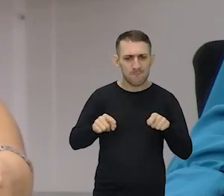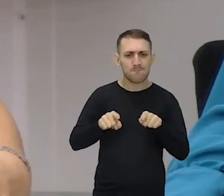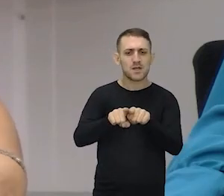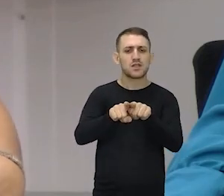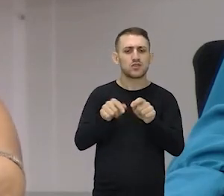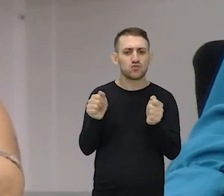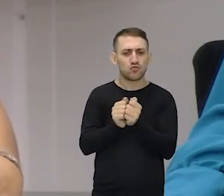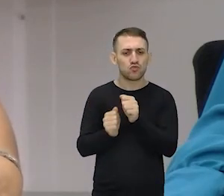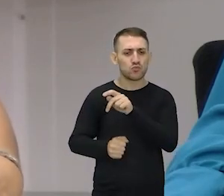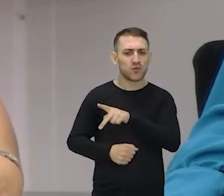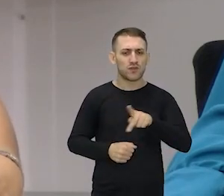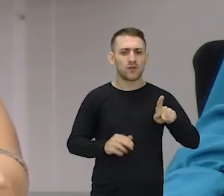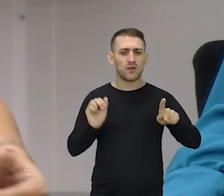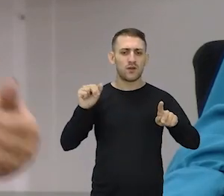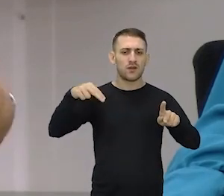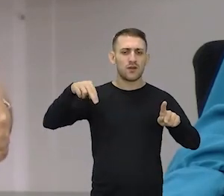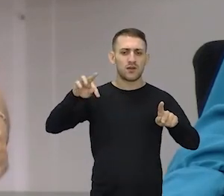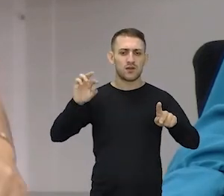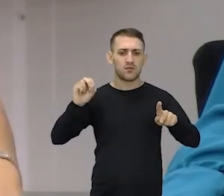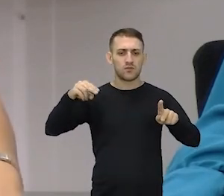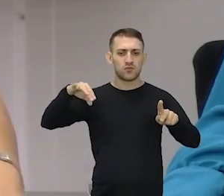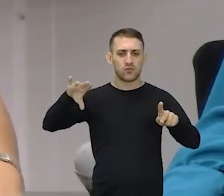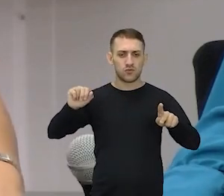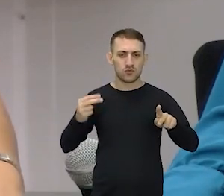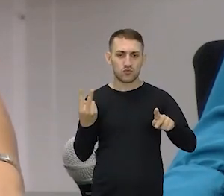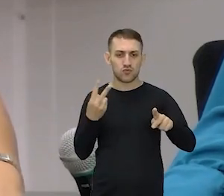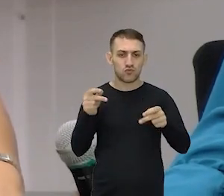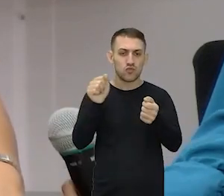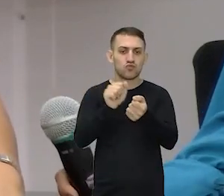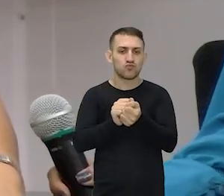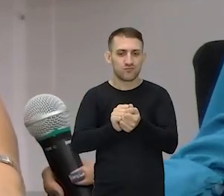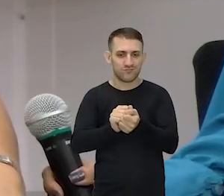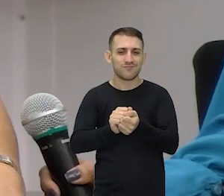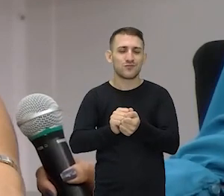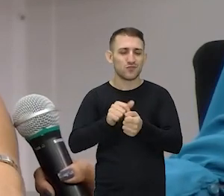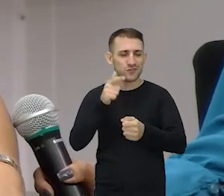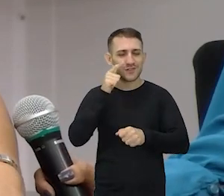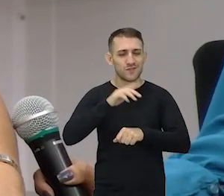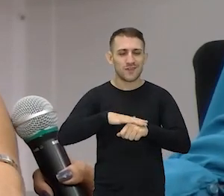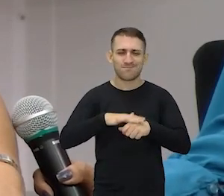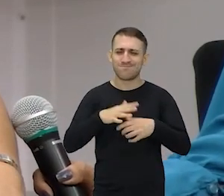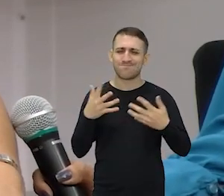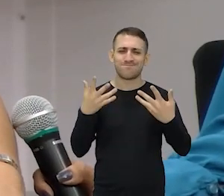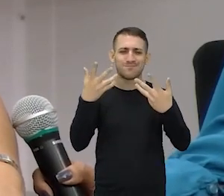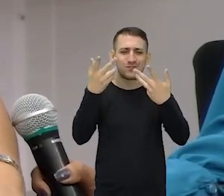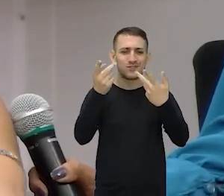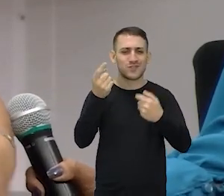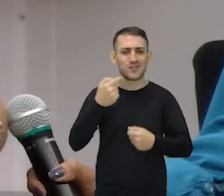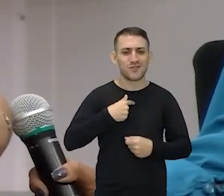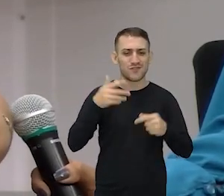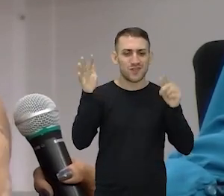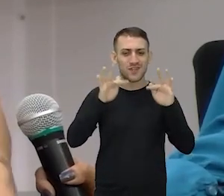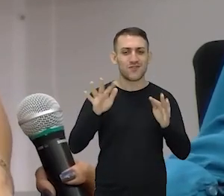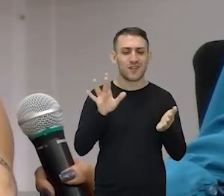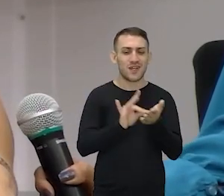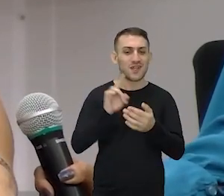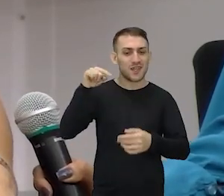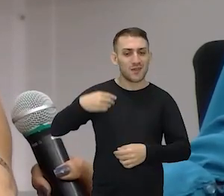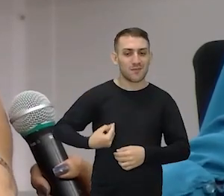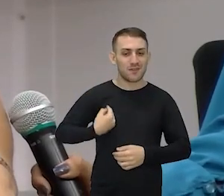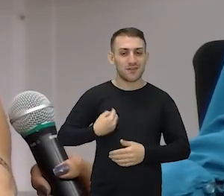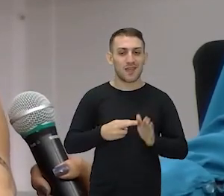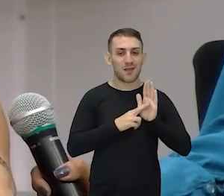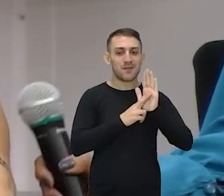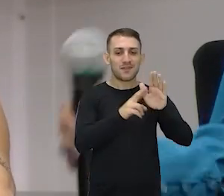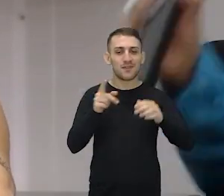professor Antônio, e juntos eles tiveram esse sucesso. E eu estou muito feliz de estar aqui